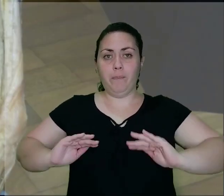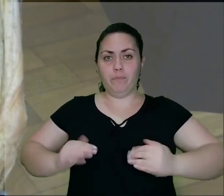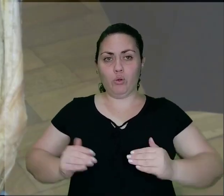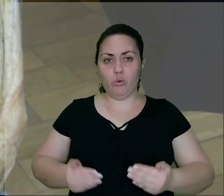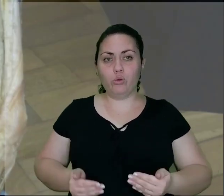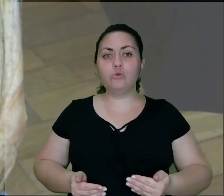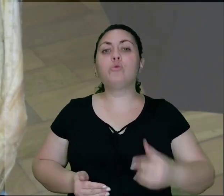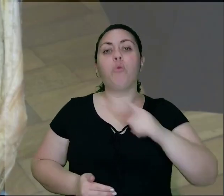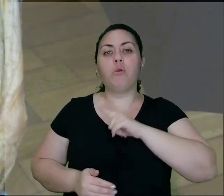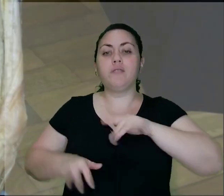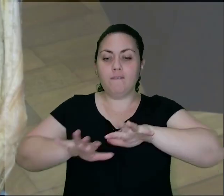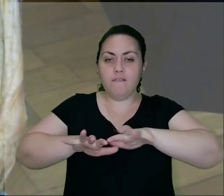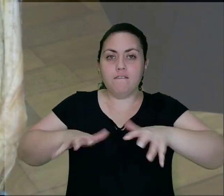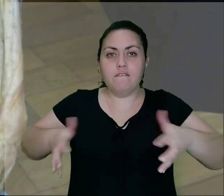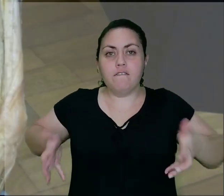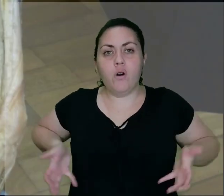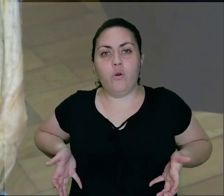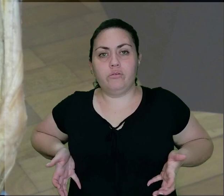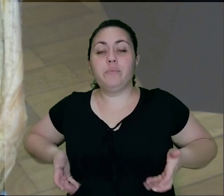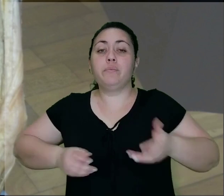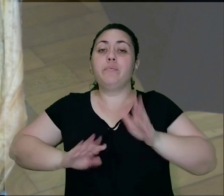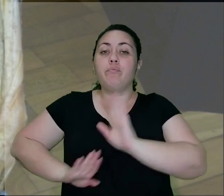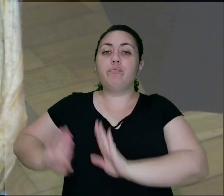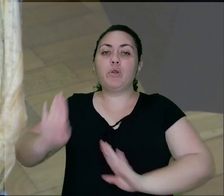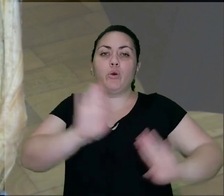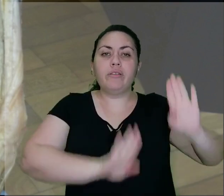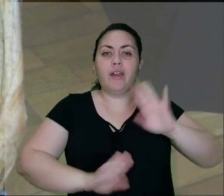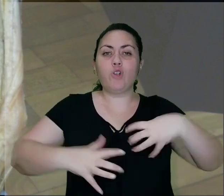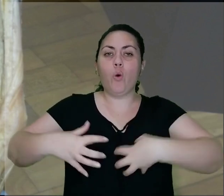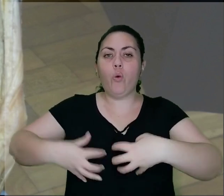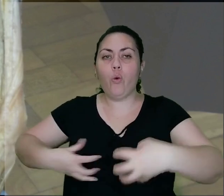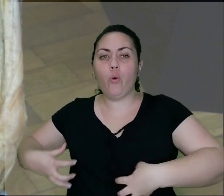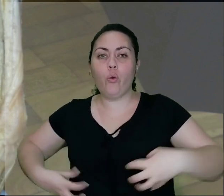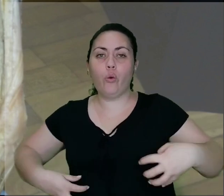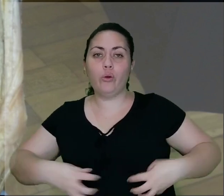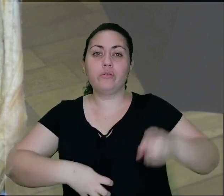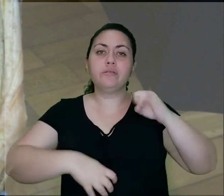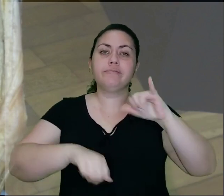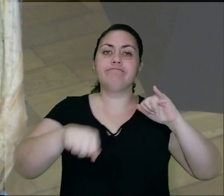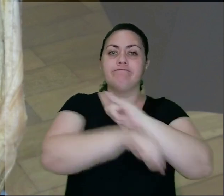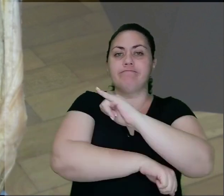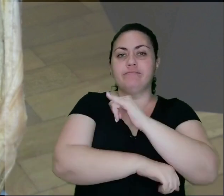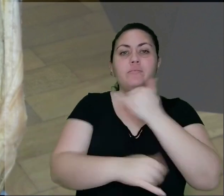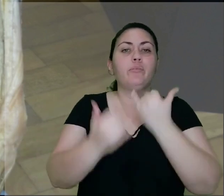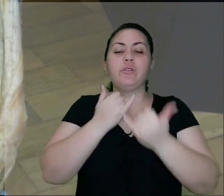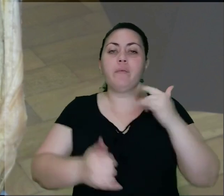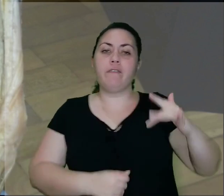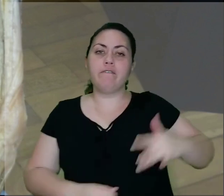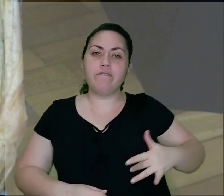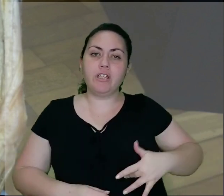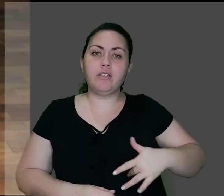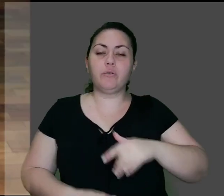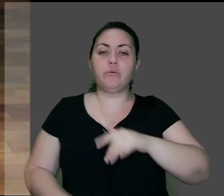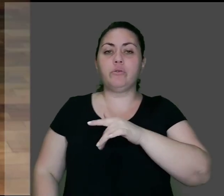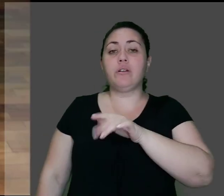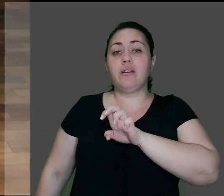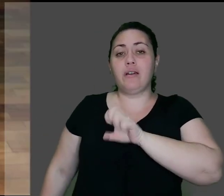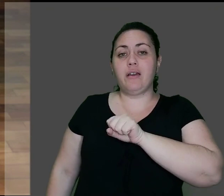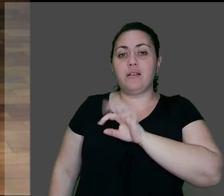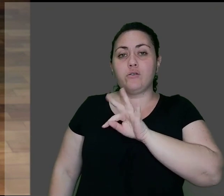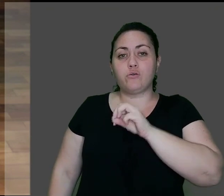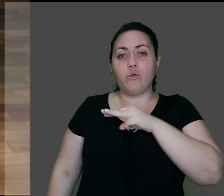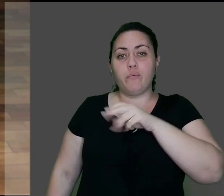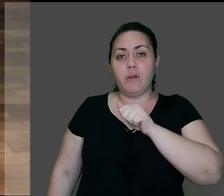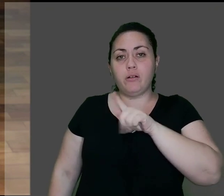abdominal, protegendo os órgãos internos a possíveis danos, como fígado, estômago e intestinos. Além